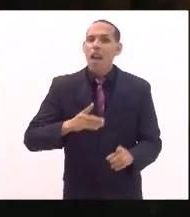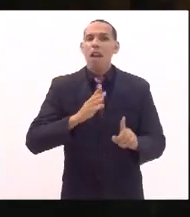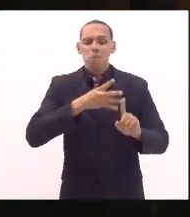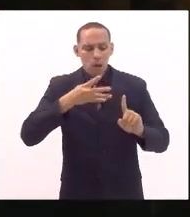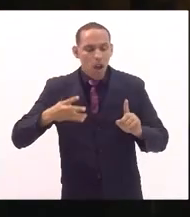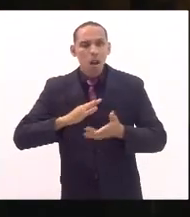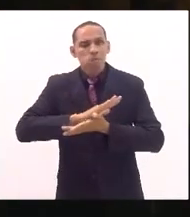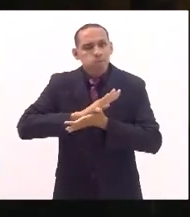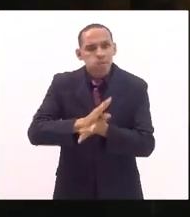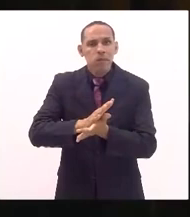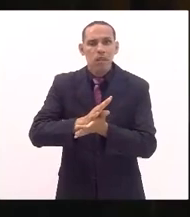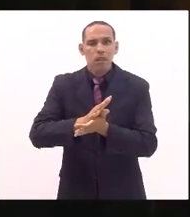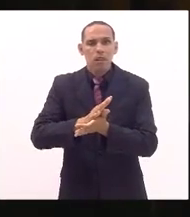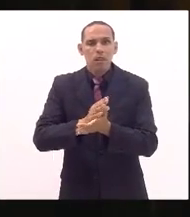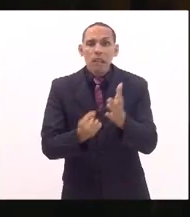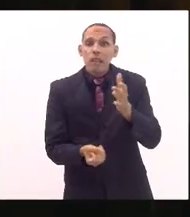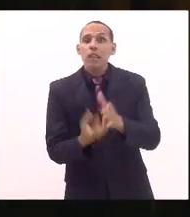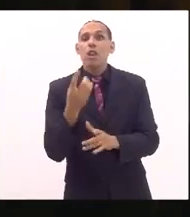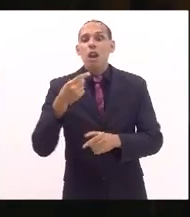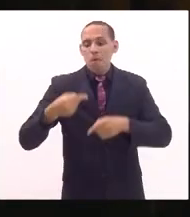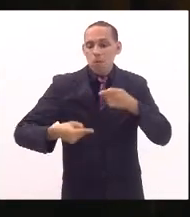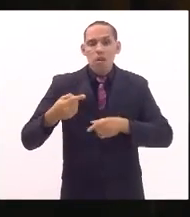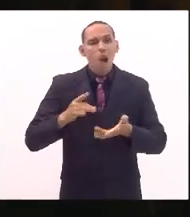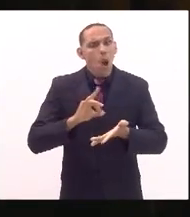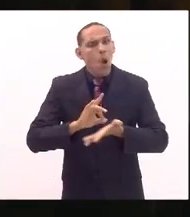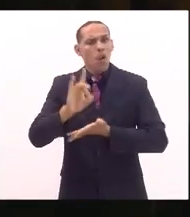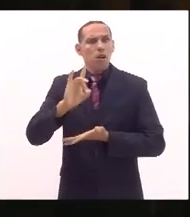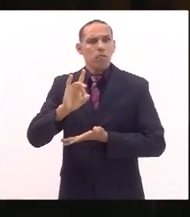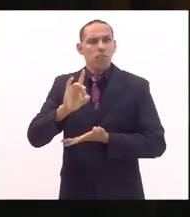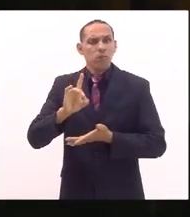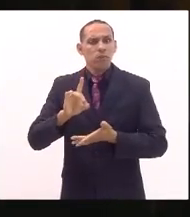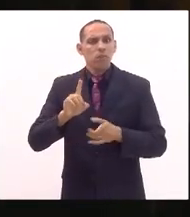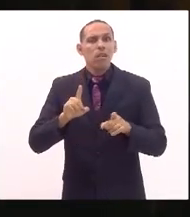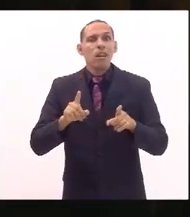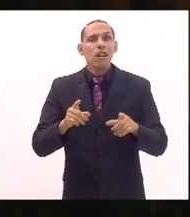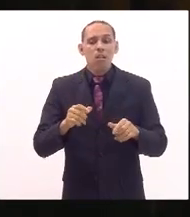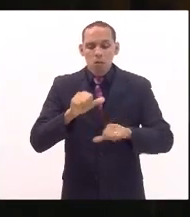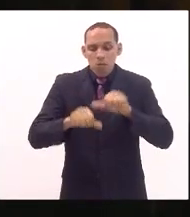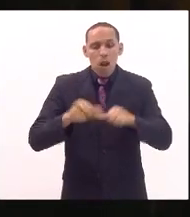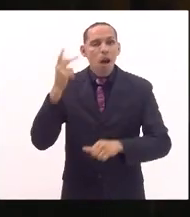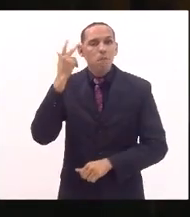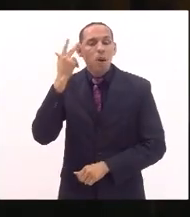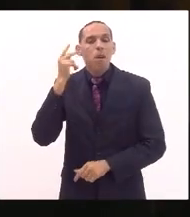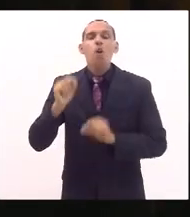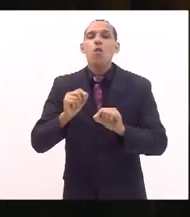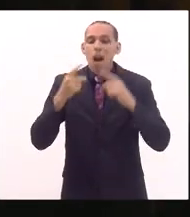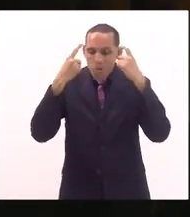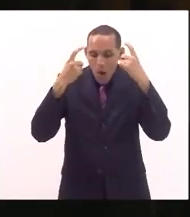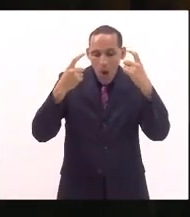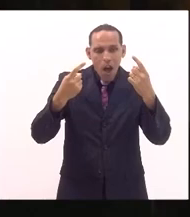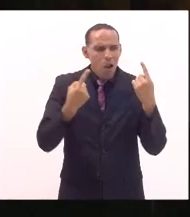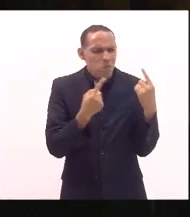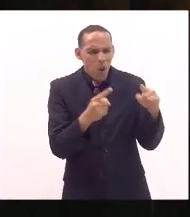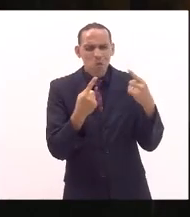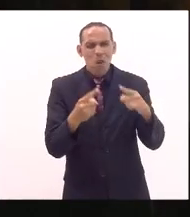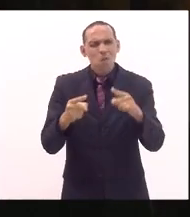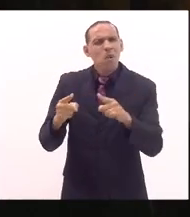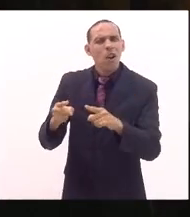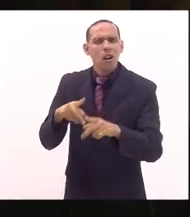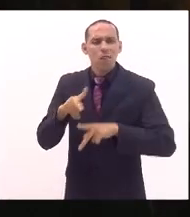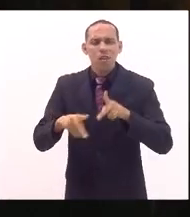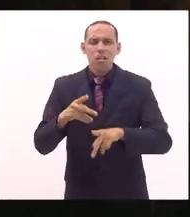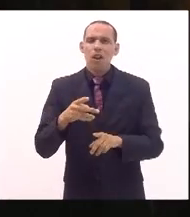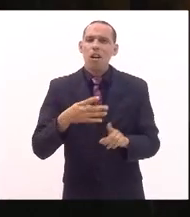fóbico que constroem toda uma política de ódio que naturaliza a violência contra a população